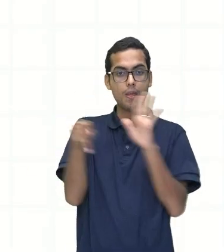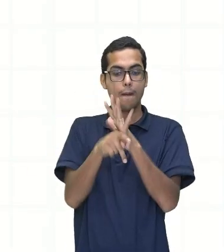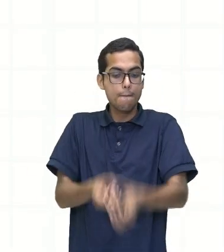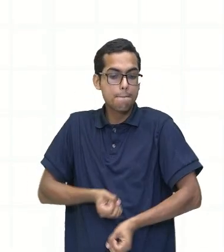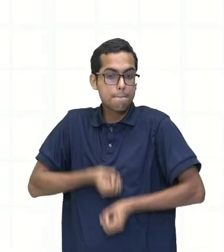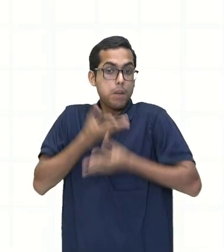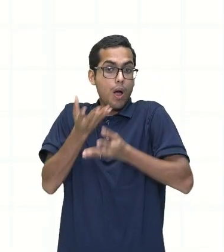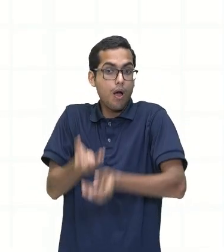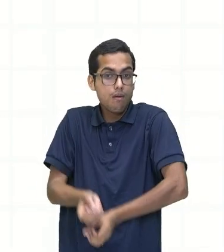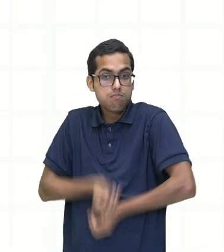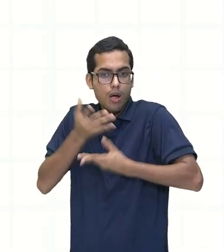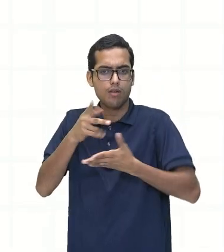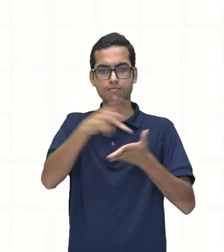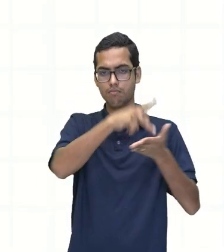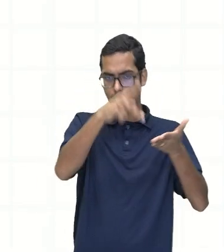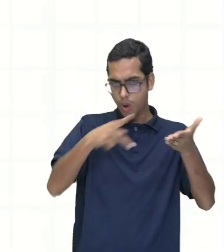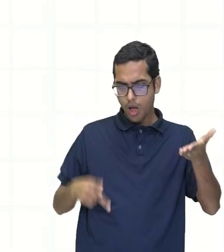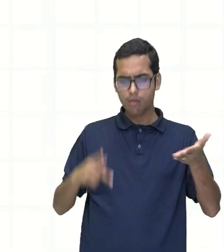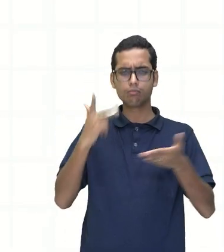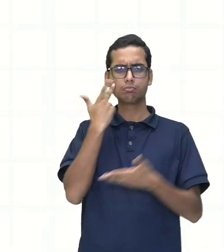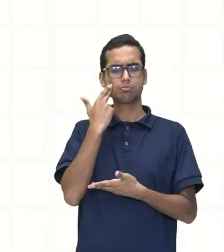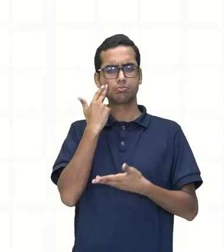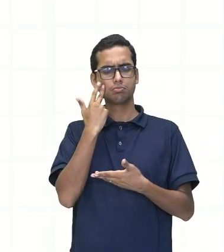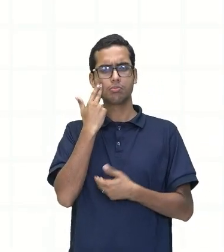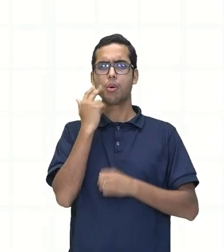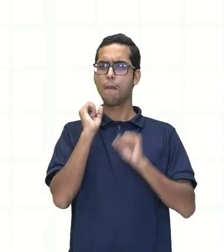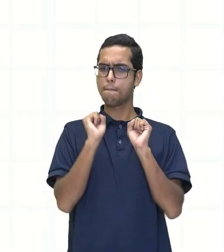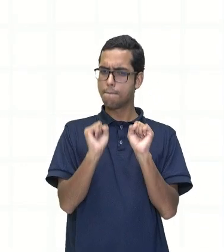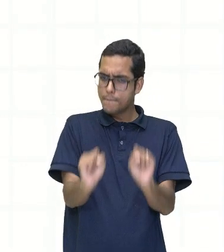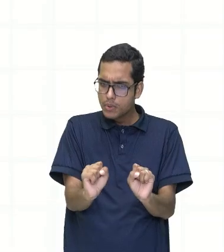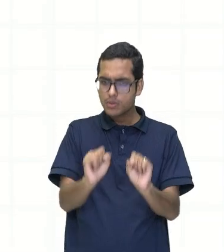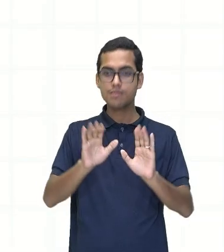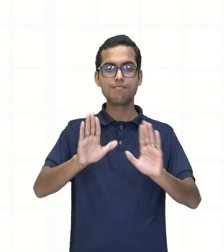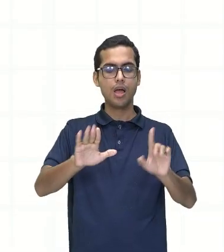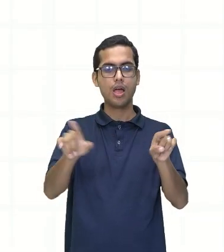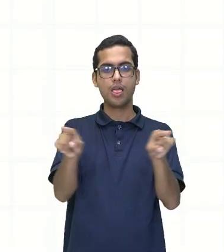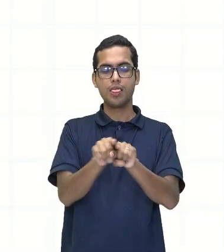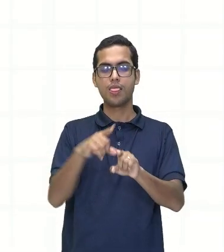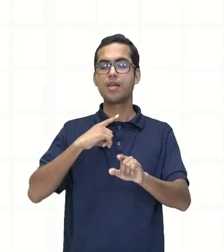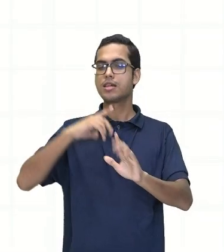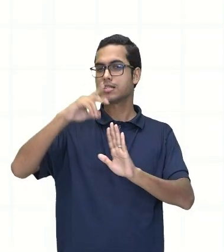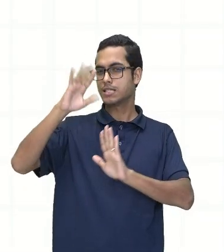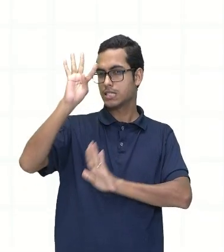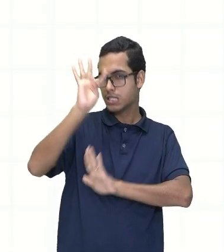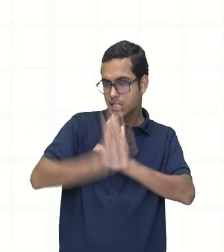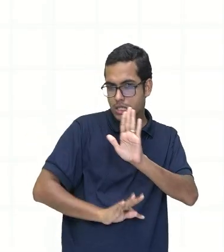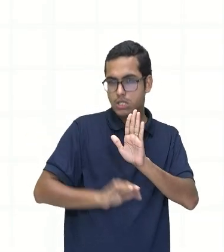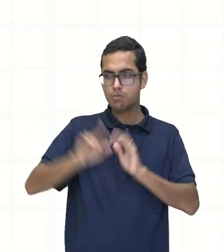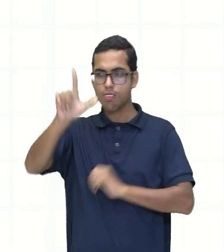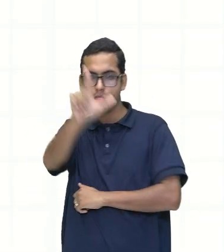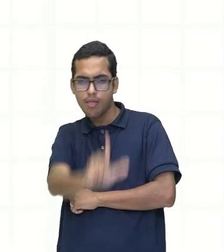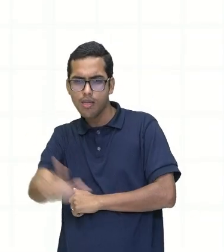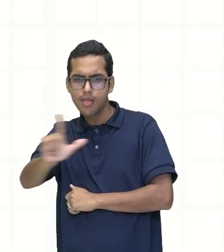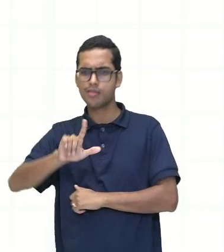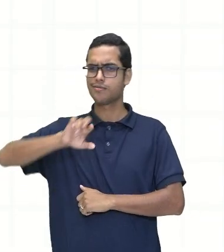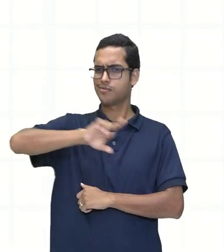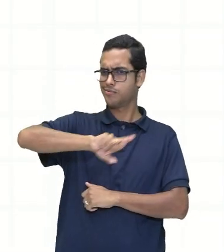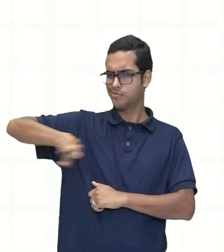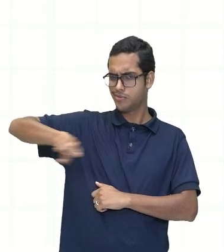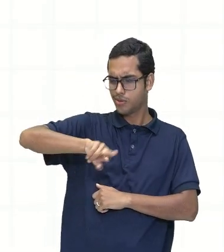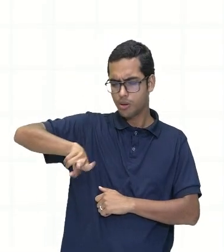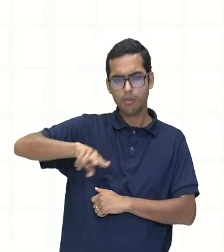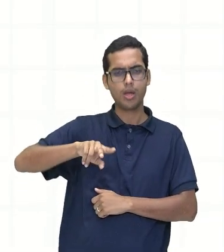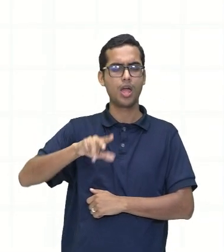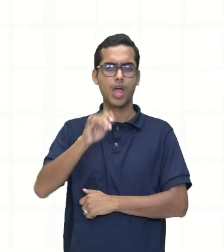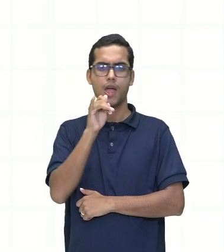pode acontecer a rima. Em textos não literários, como prosa, né, e enunciados, não é adequado